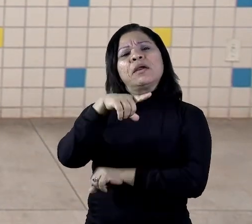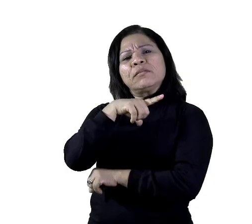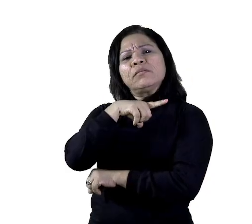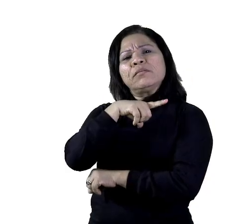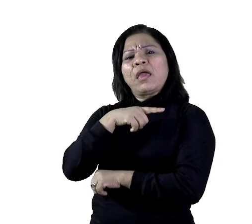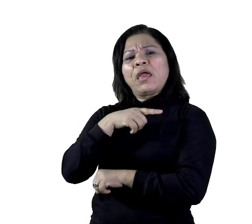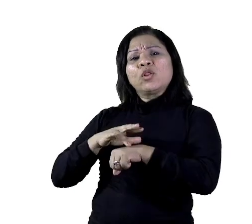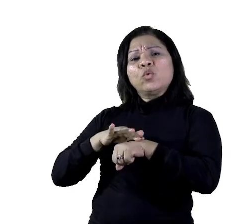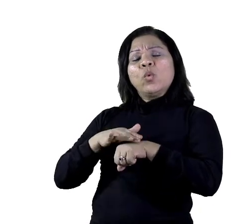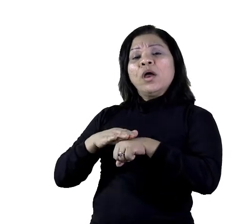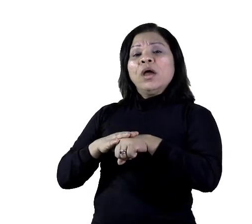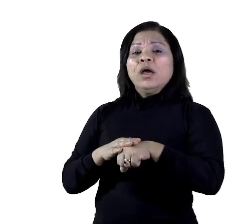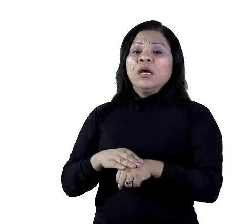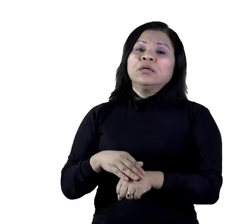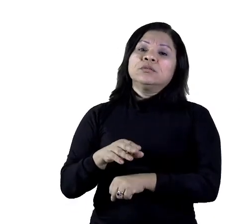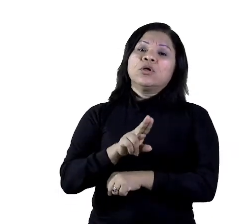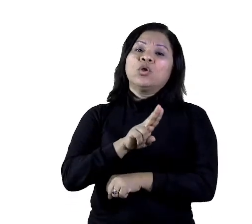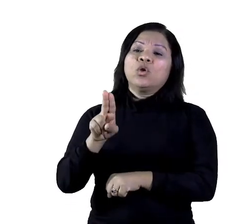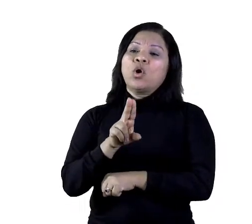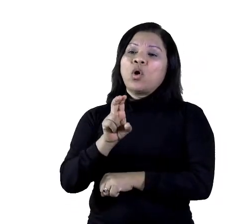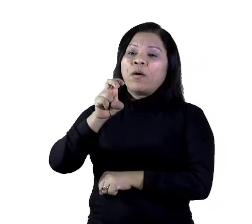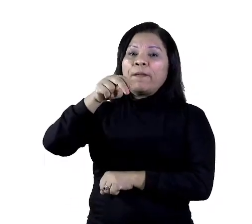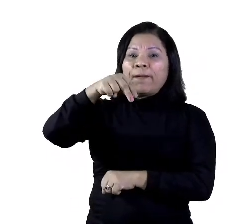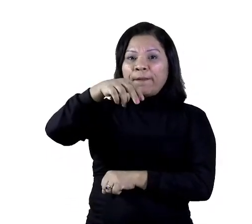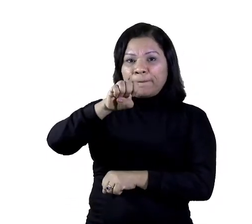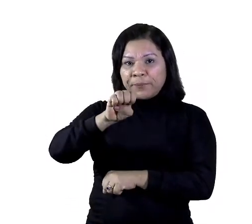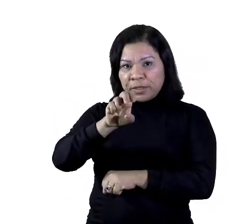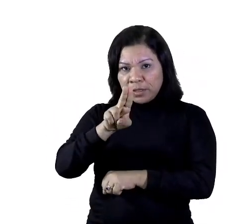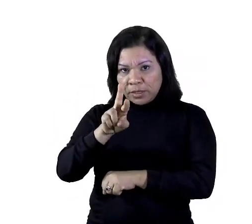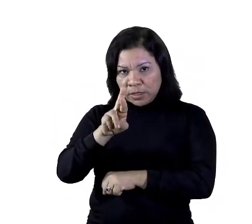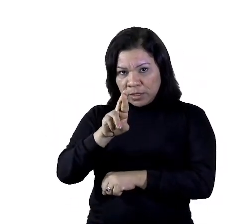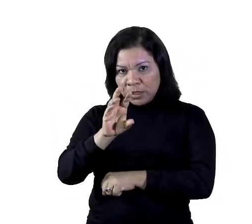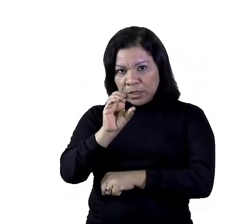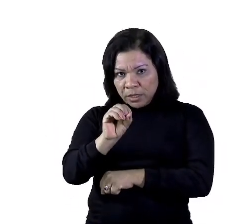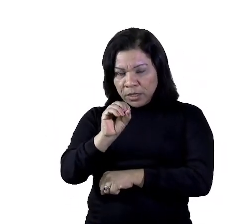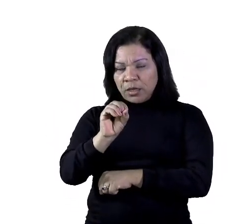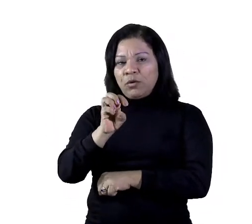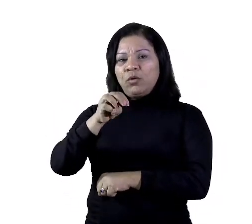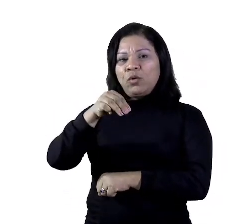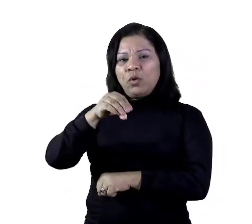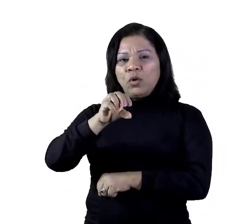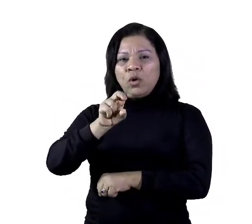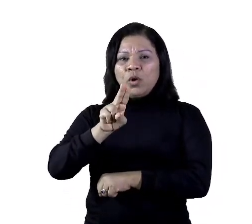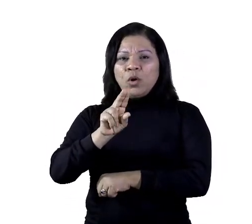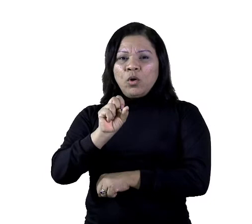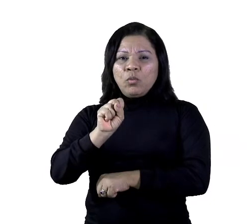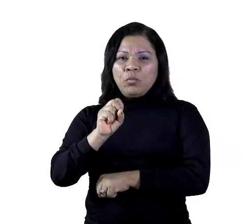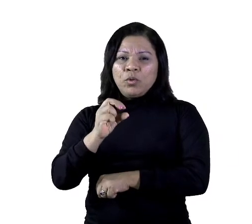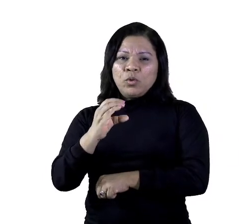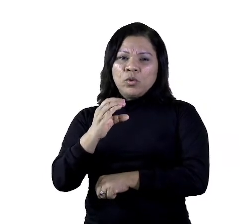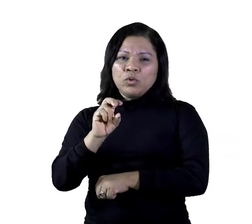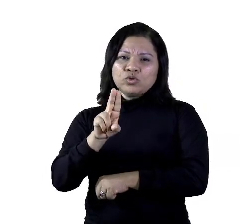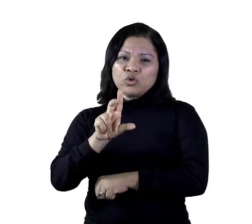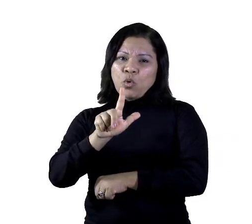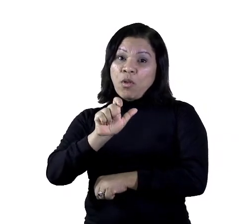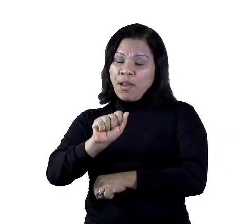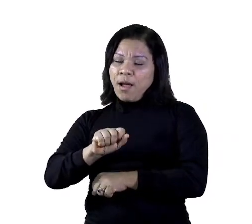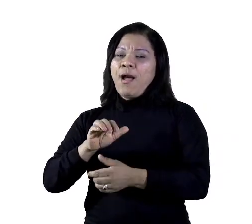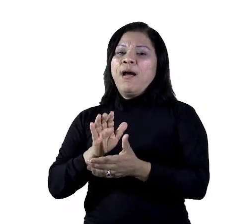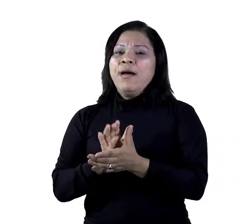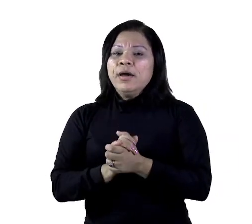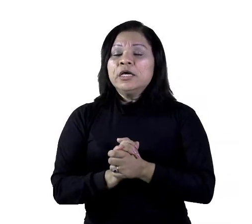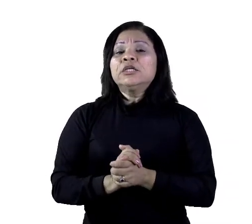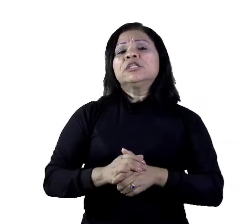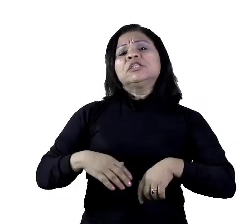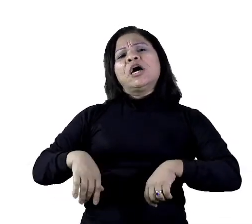neuromuscular. Então, são aquelas que afetam os músculos e seu controle nervoso. Então, não é o problema do músculo, e sim o